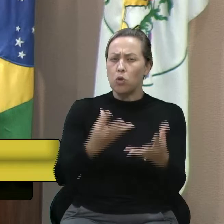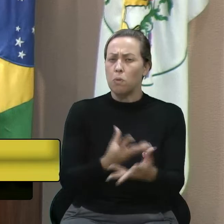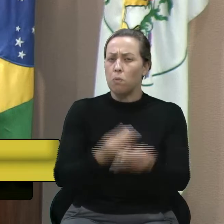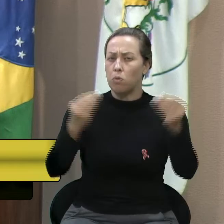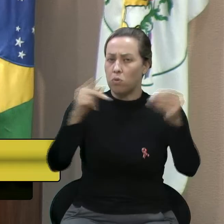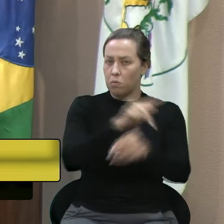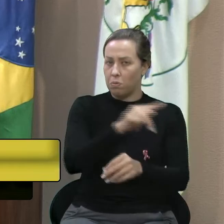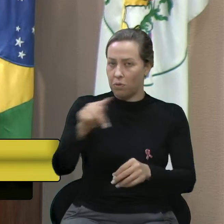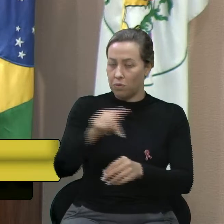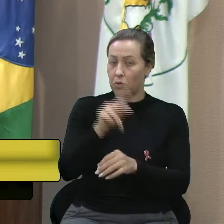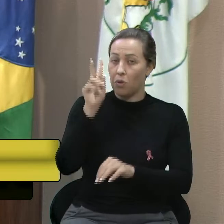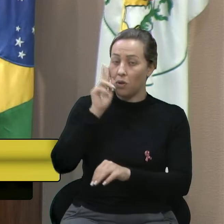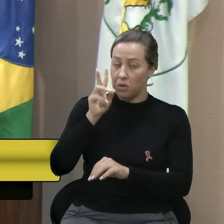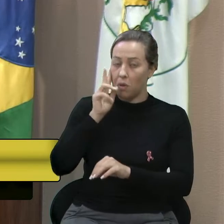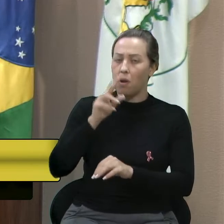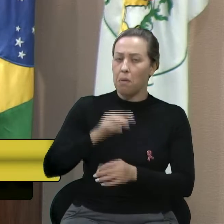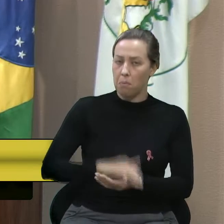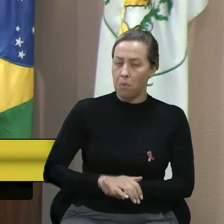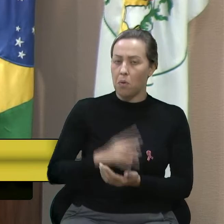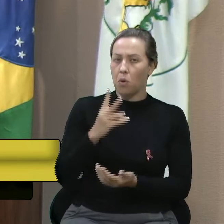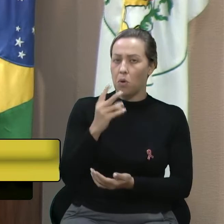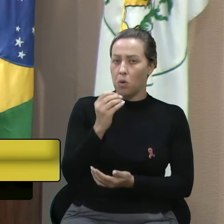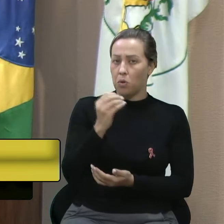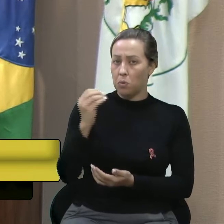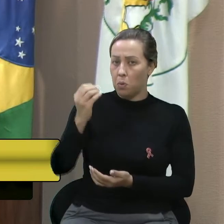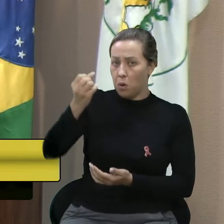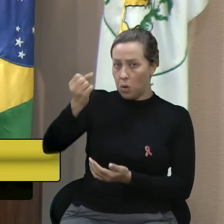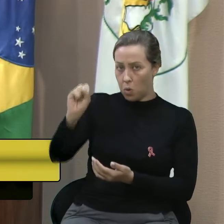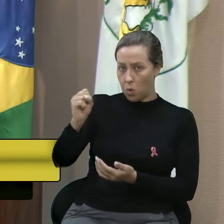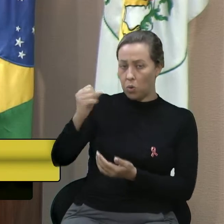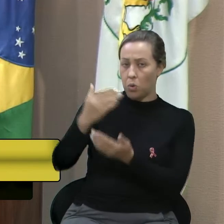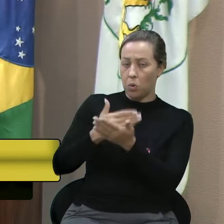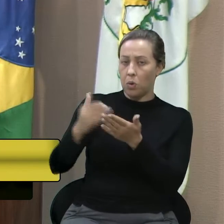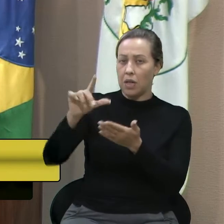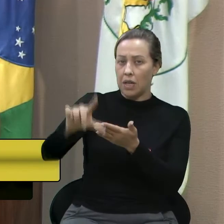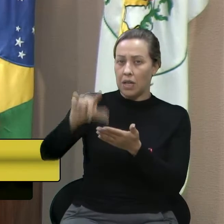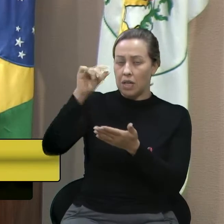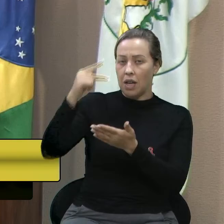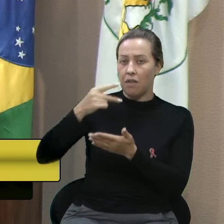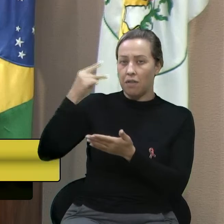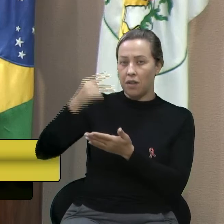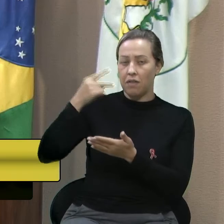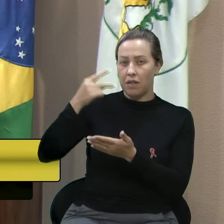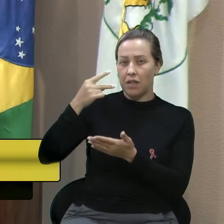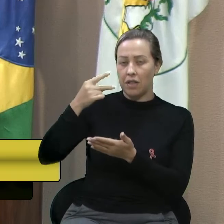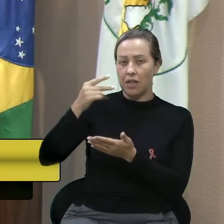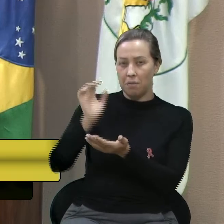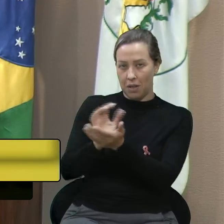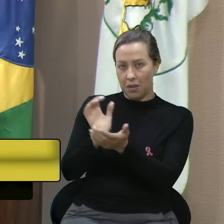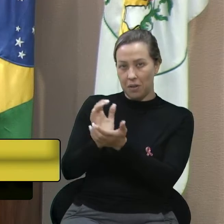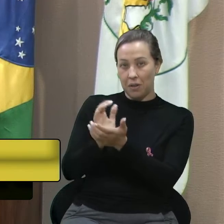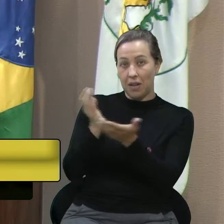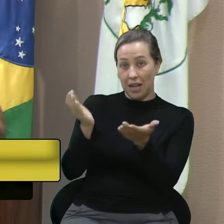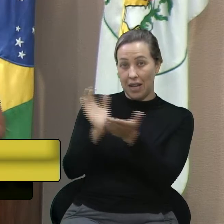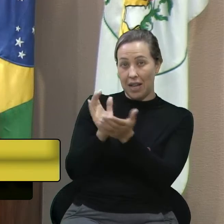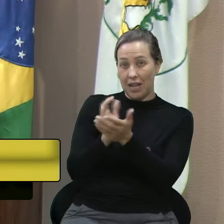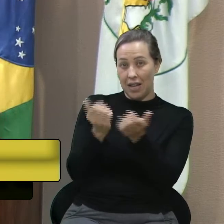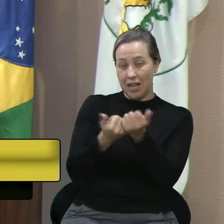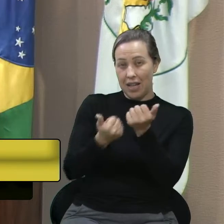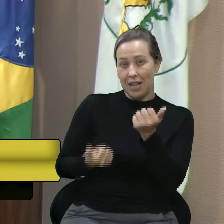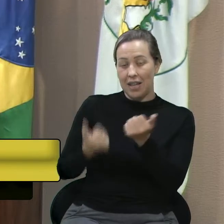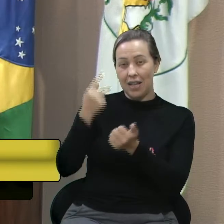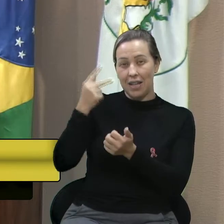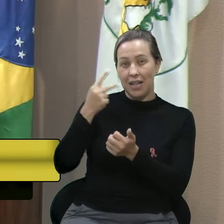professores. Eu lembro que em 2008, quando nós optamos que a vereadora, que a minha colega de assessoria da